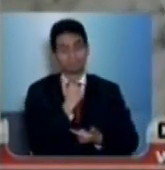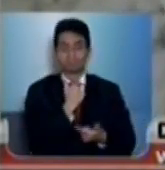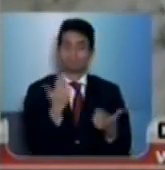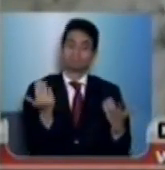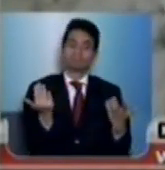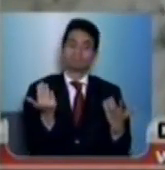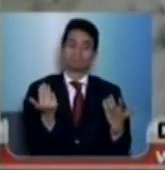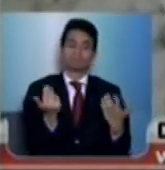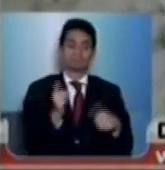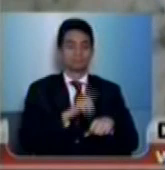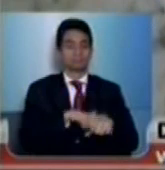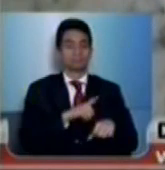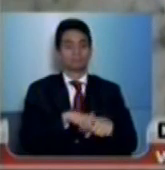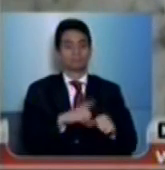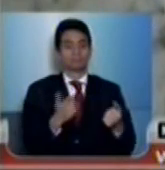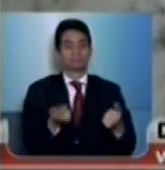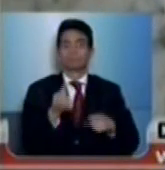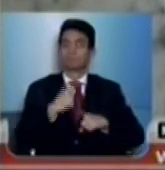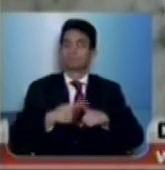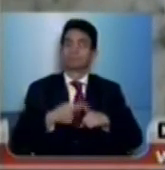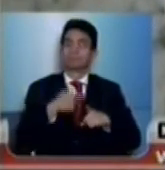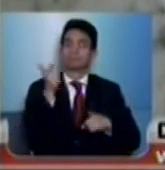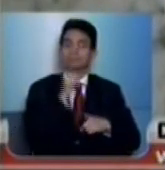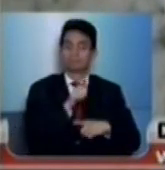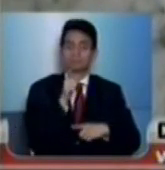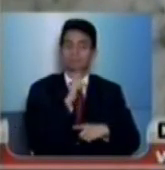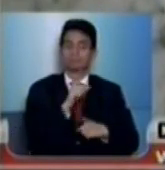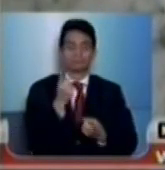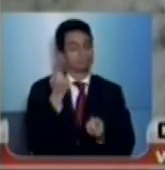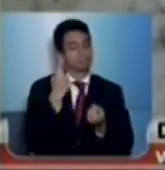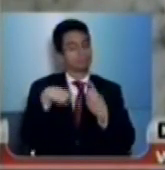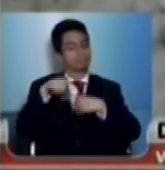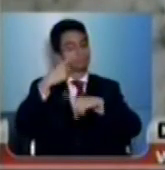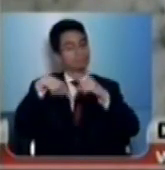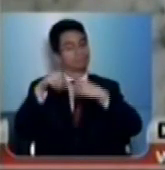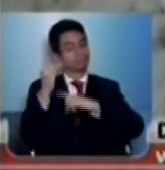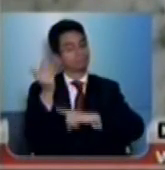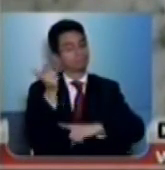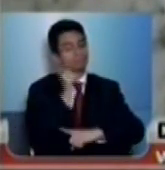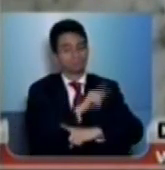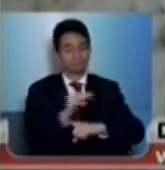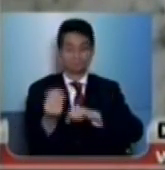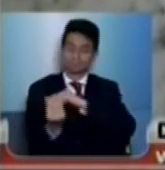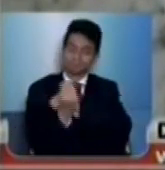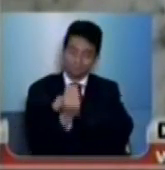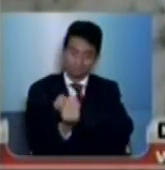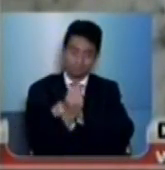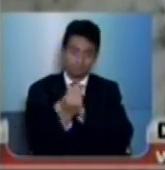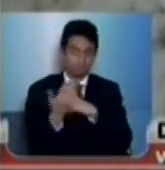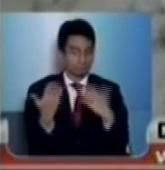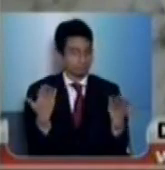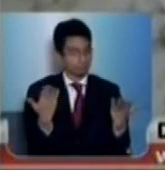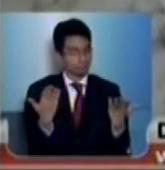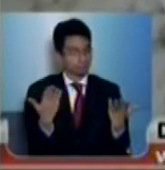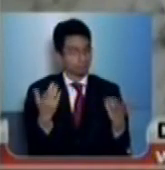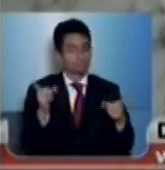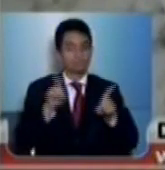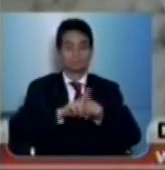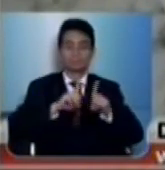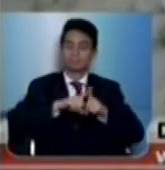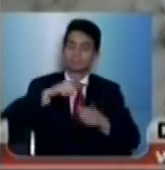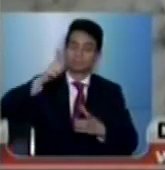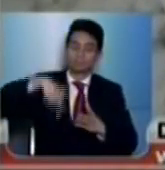a renda e sobreviver eh também eh são expostos como eu disse as